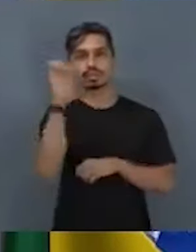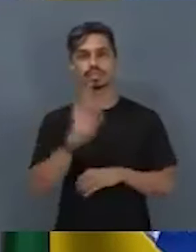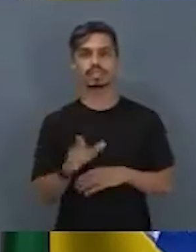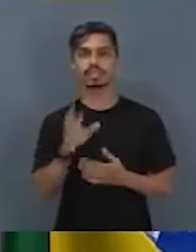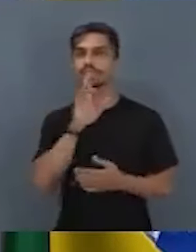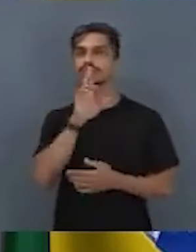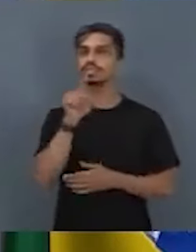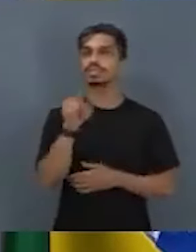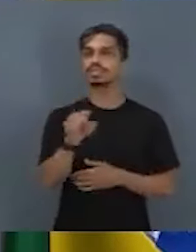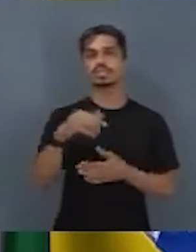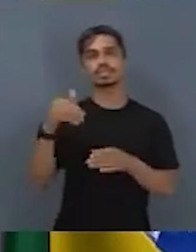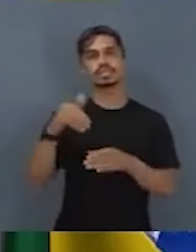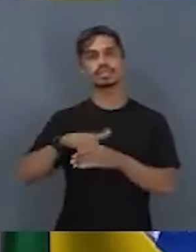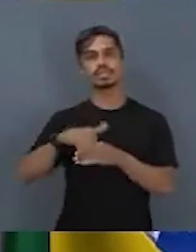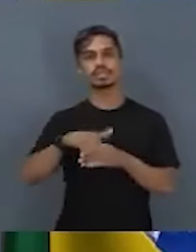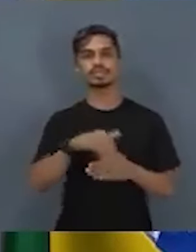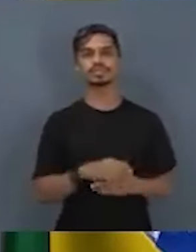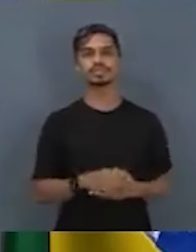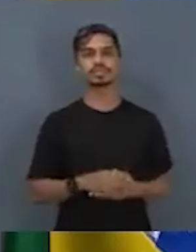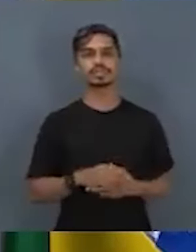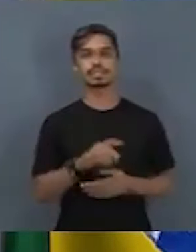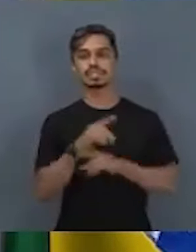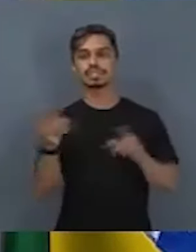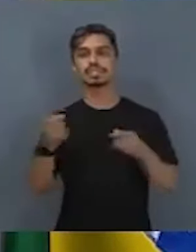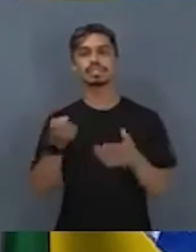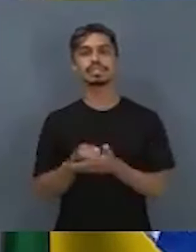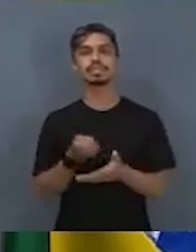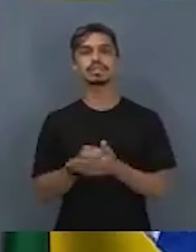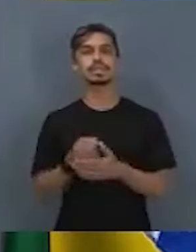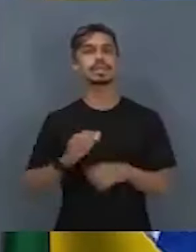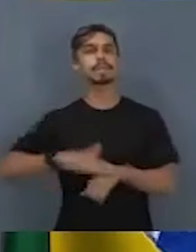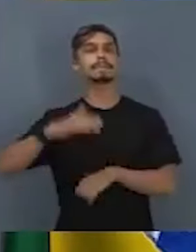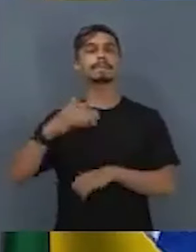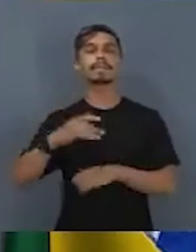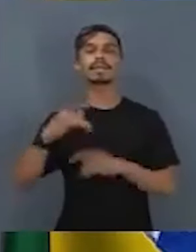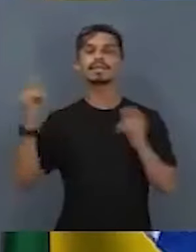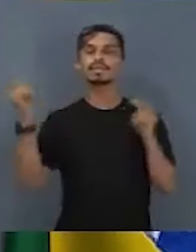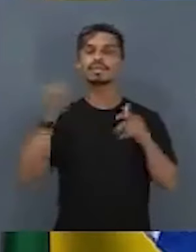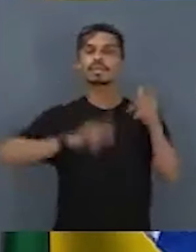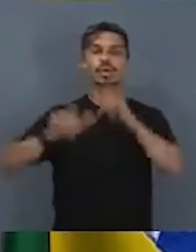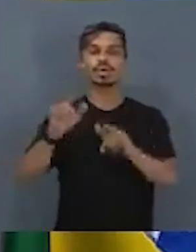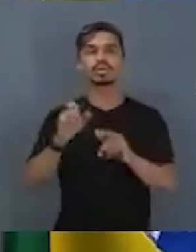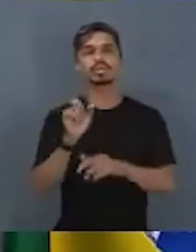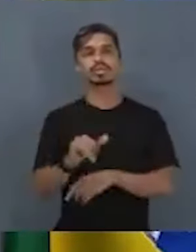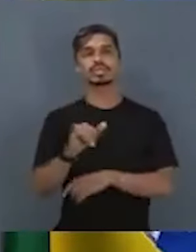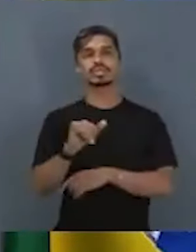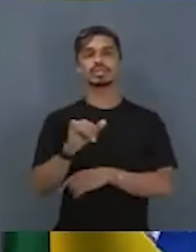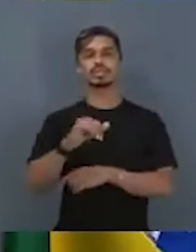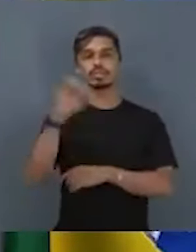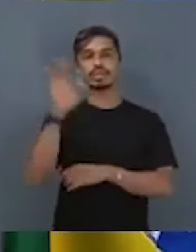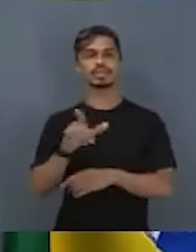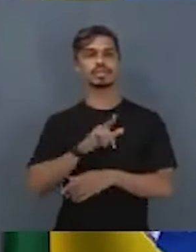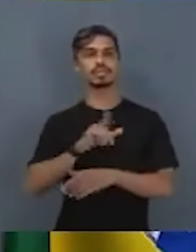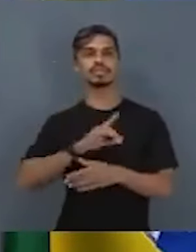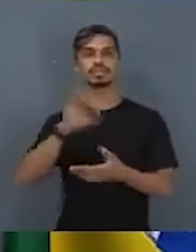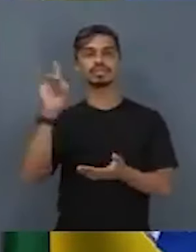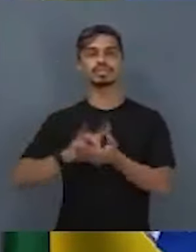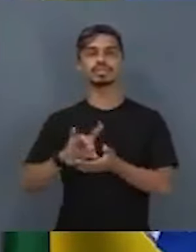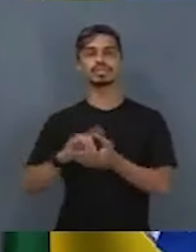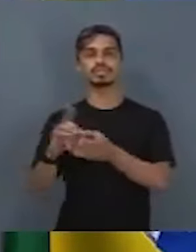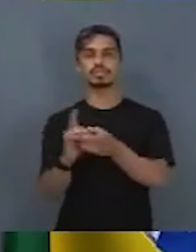aí o resultado das eleições, eles teriam muito mais conquistas se o Brasil tivesse democracia de